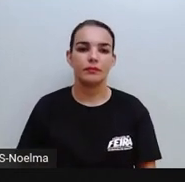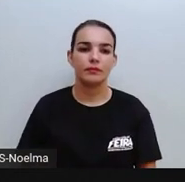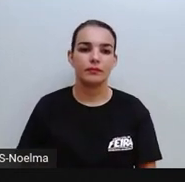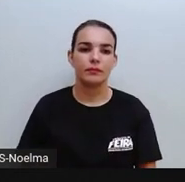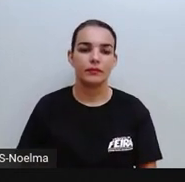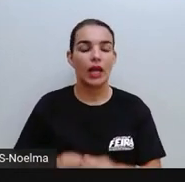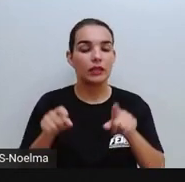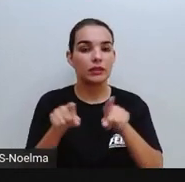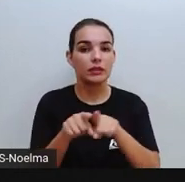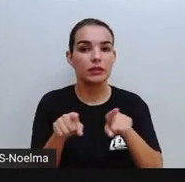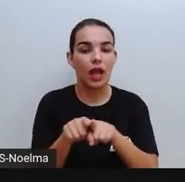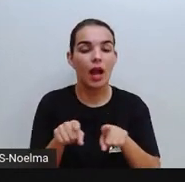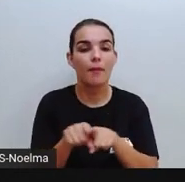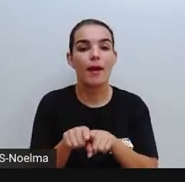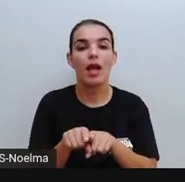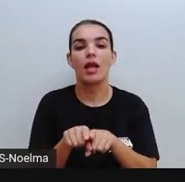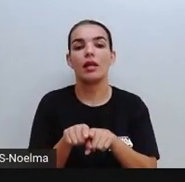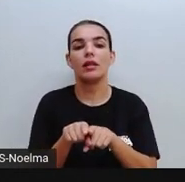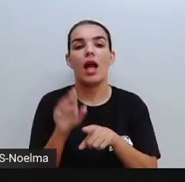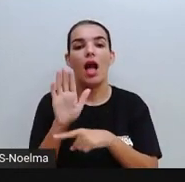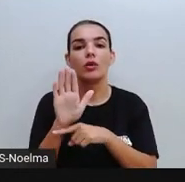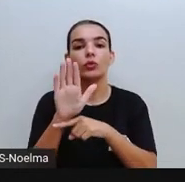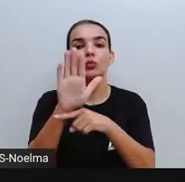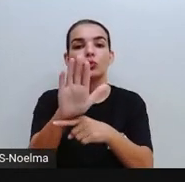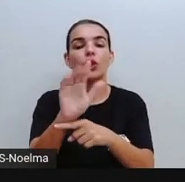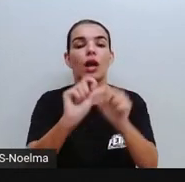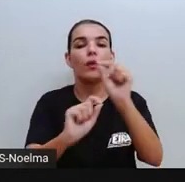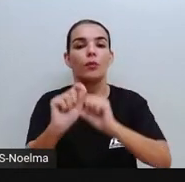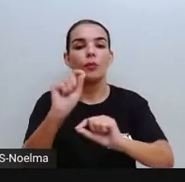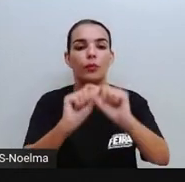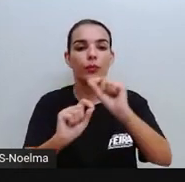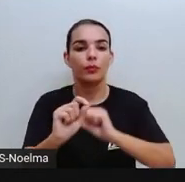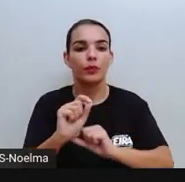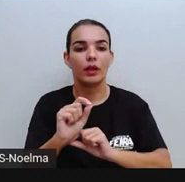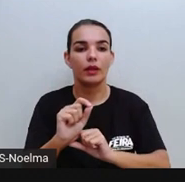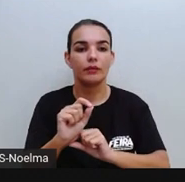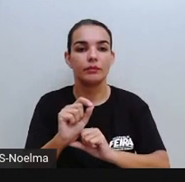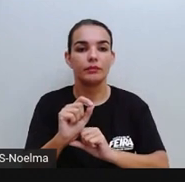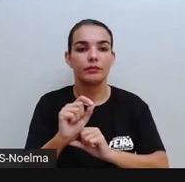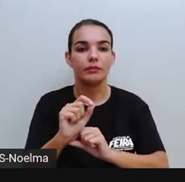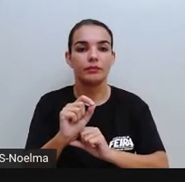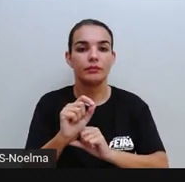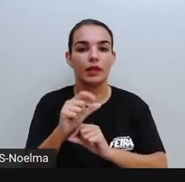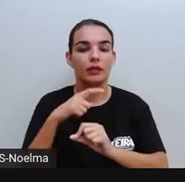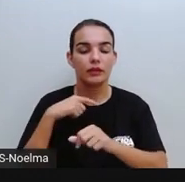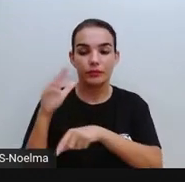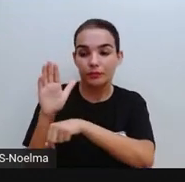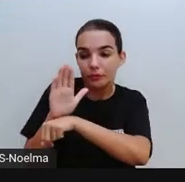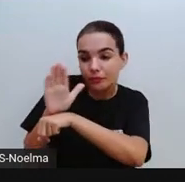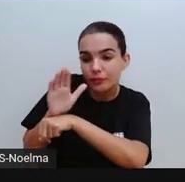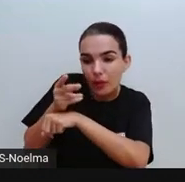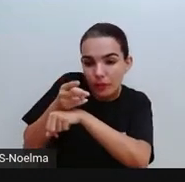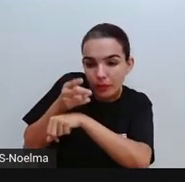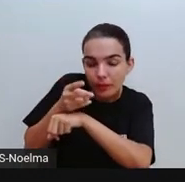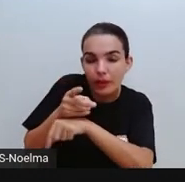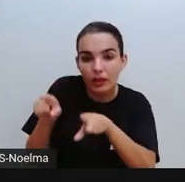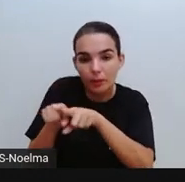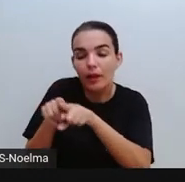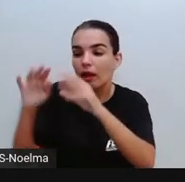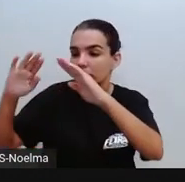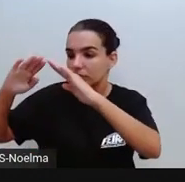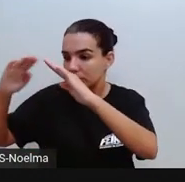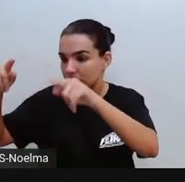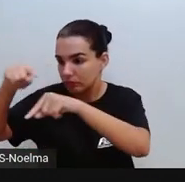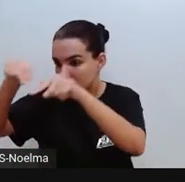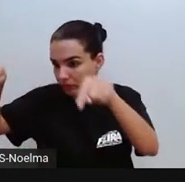né como ele também é ajuda ali é a filmar né no estúdio Então